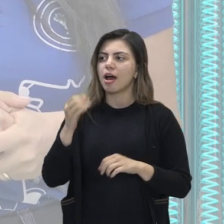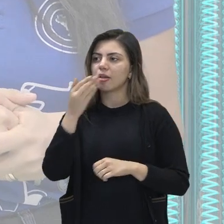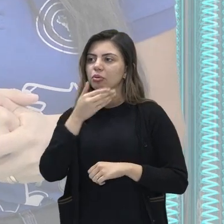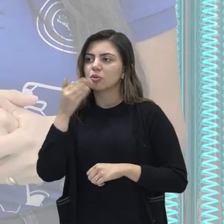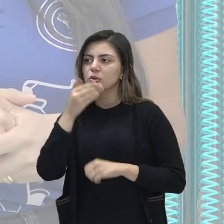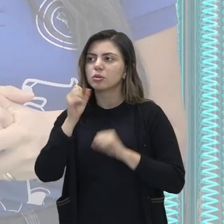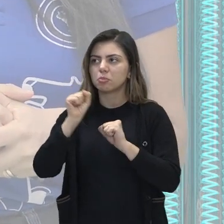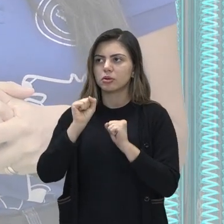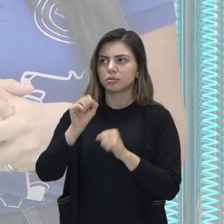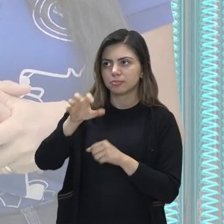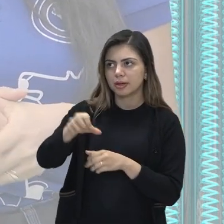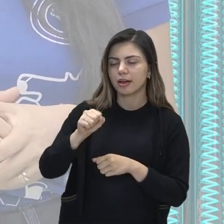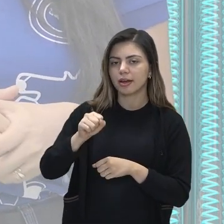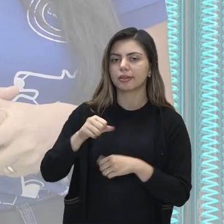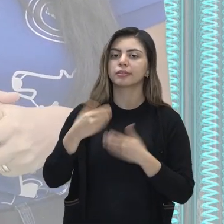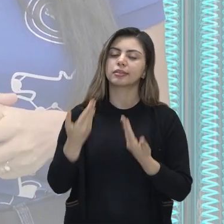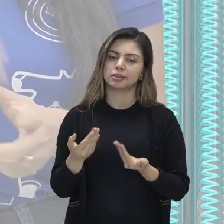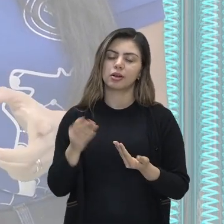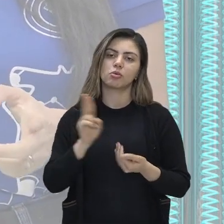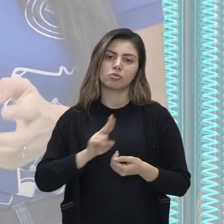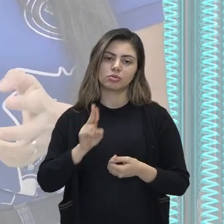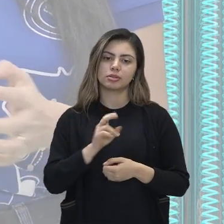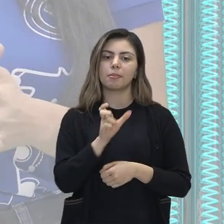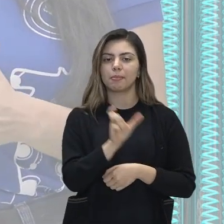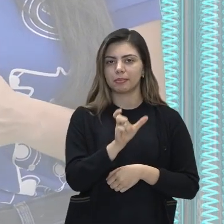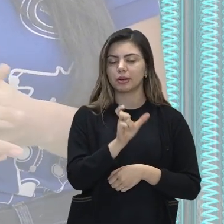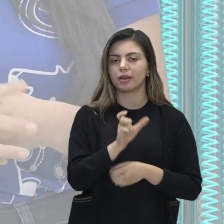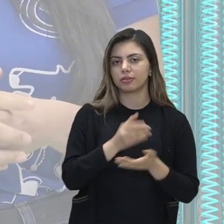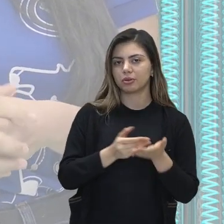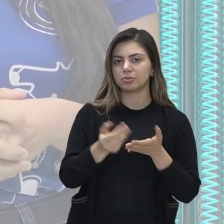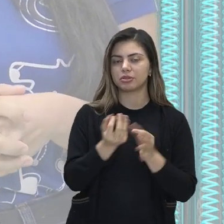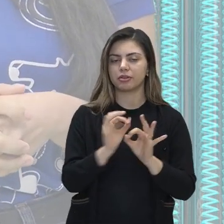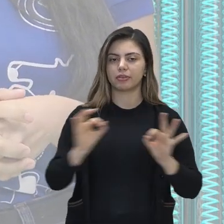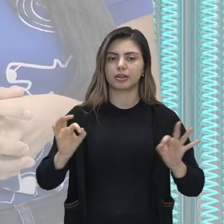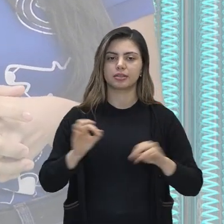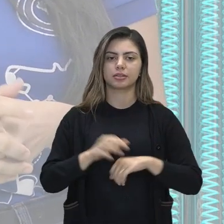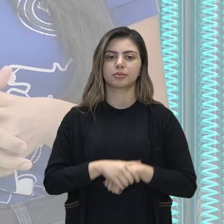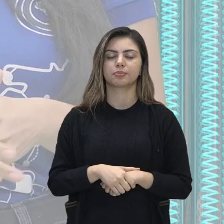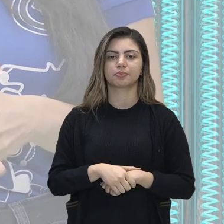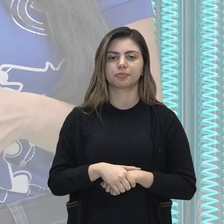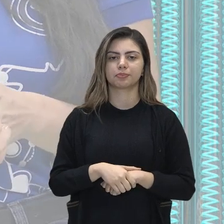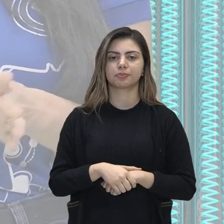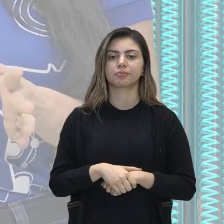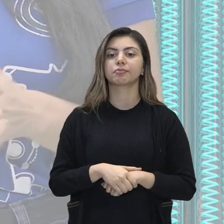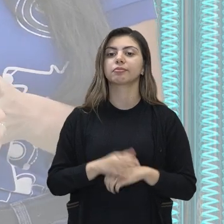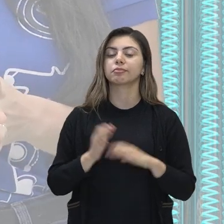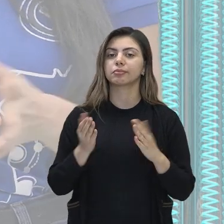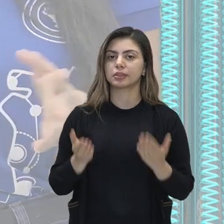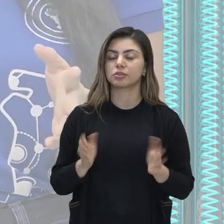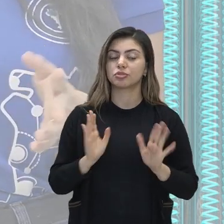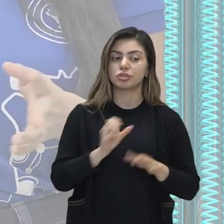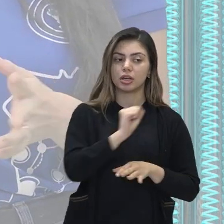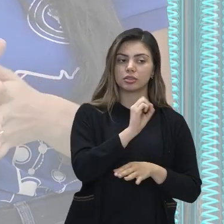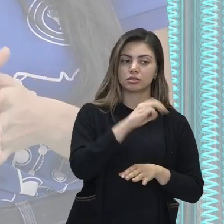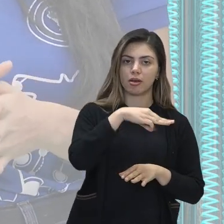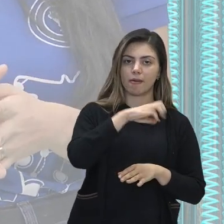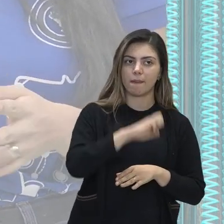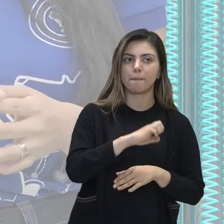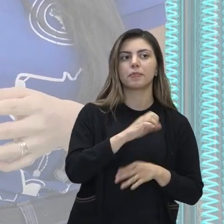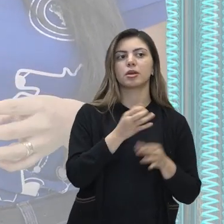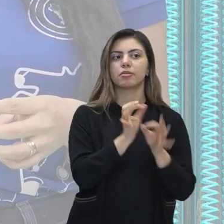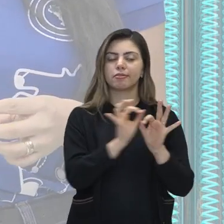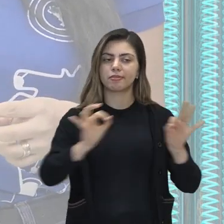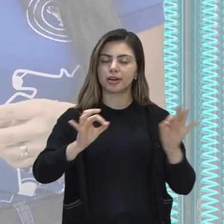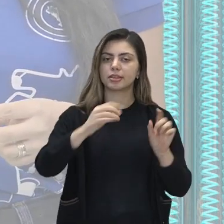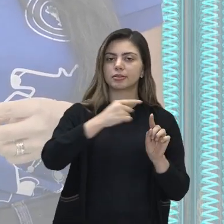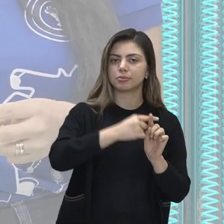eu também uso o some, ok? Vamos adiante, então. Falamos do uso do some, frases